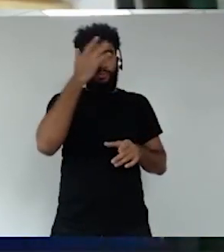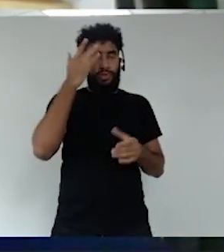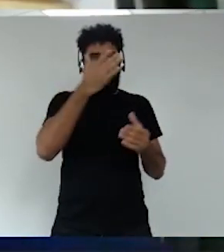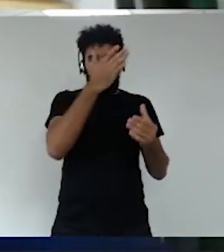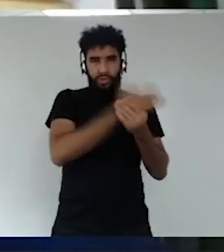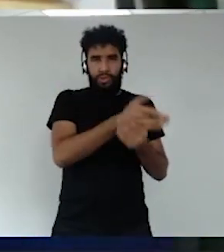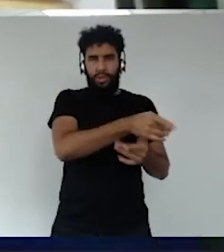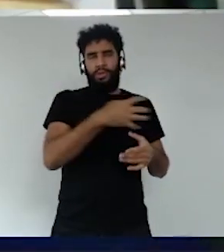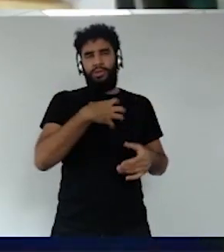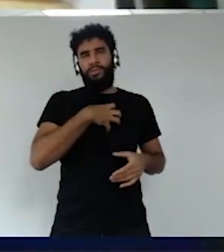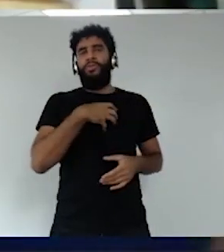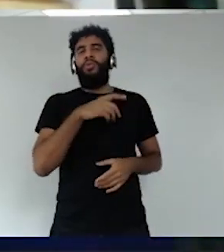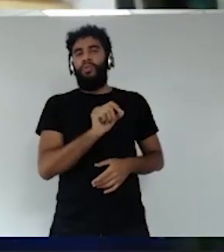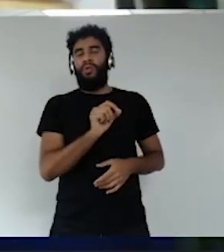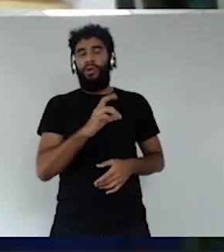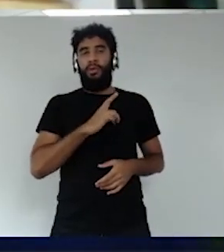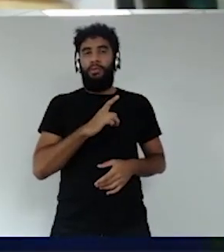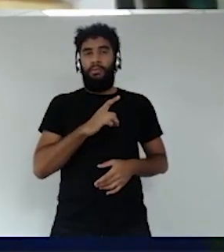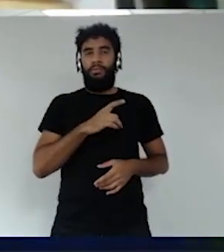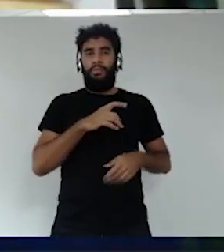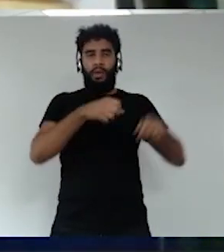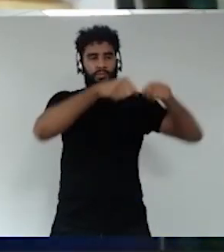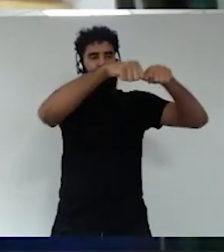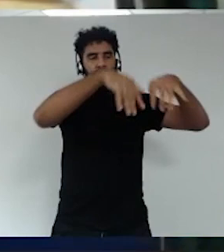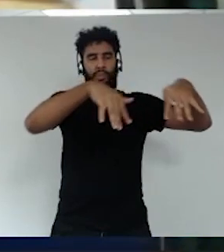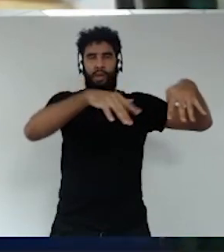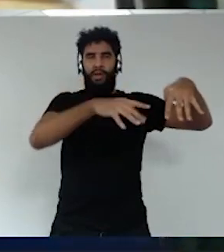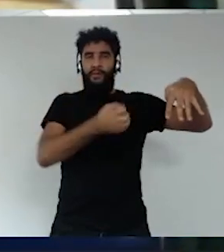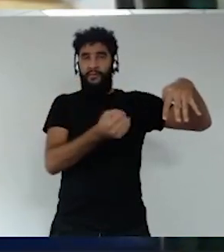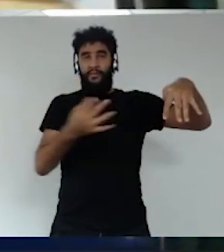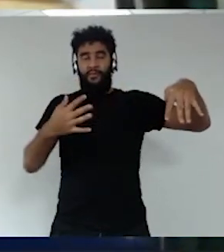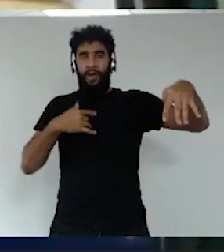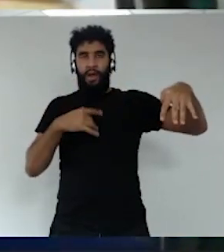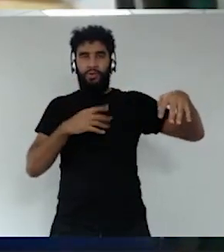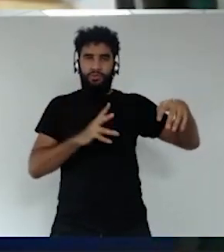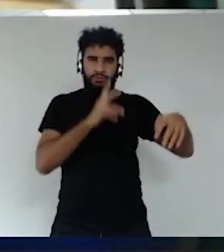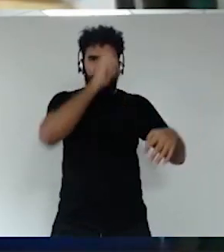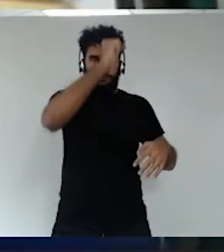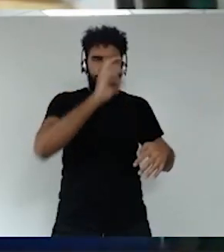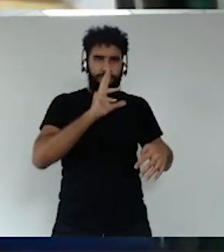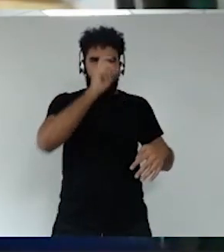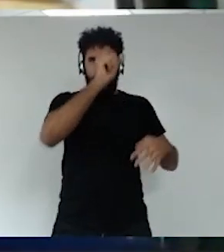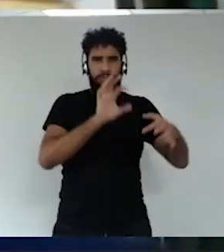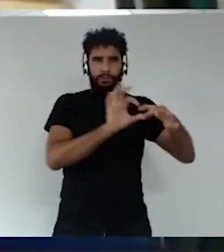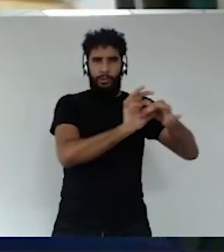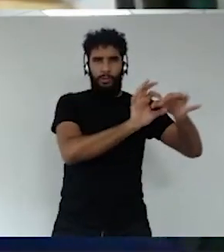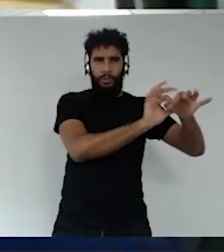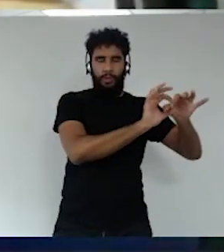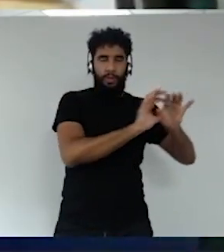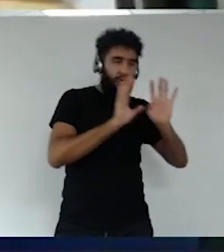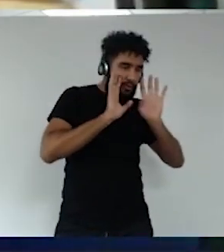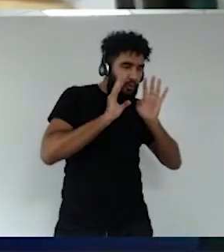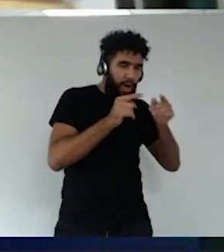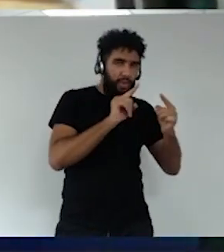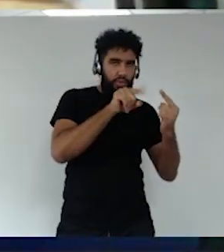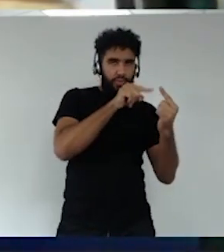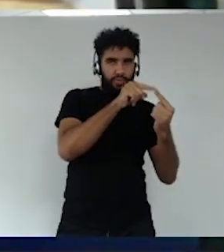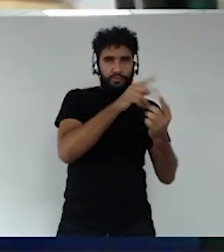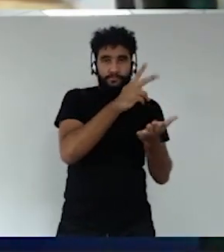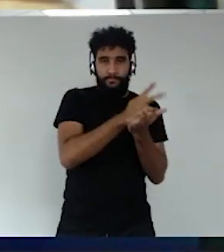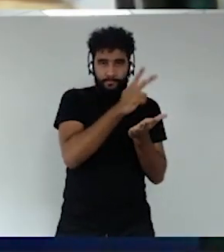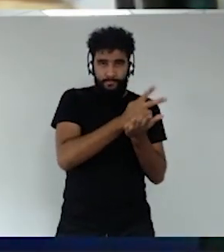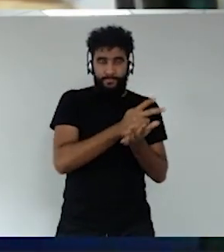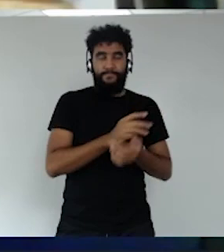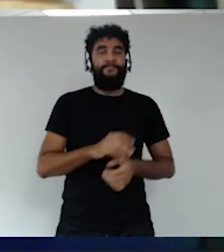nós sentimos que há uma rede de todos nós cada vez mais se fortalecendo nessas direções. Que